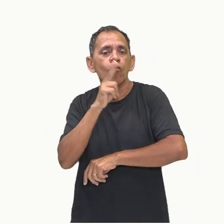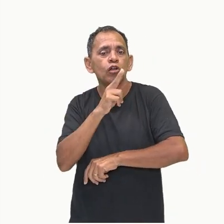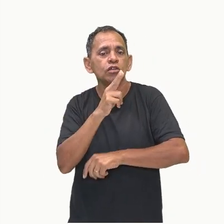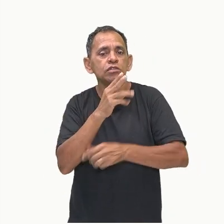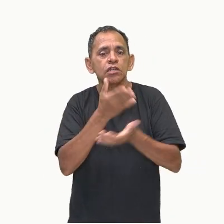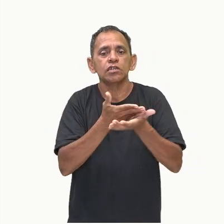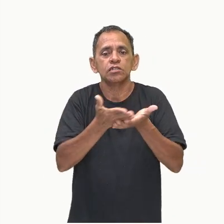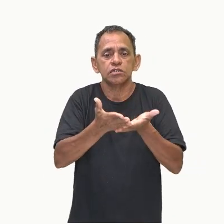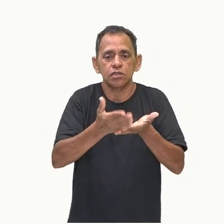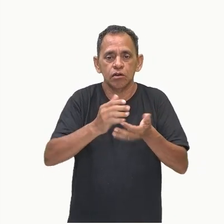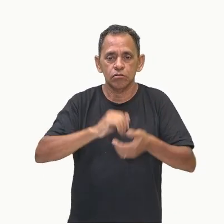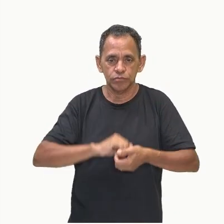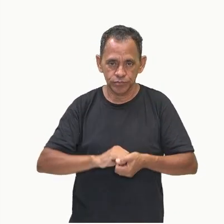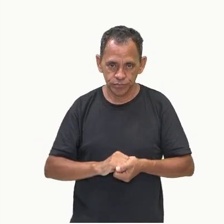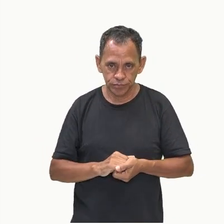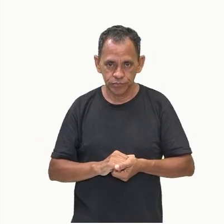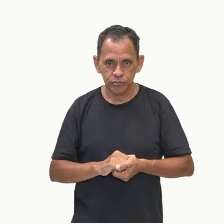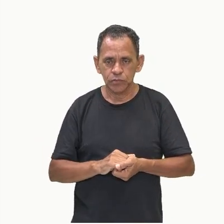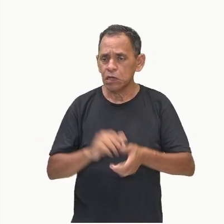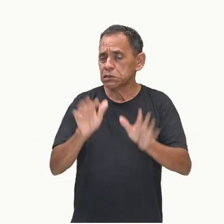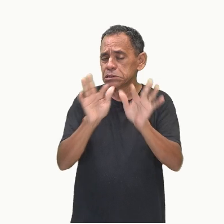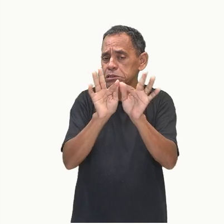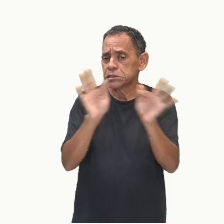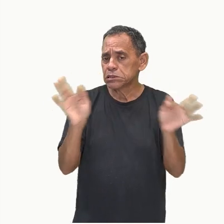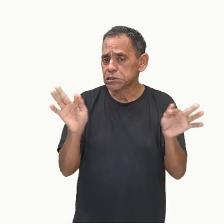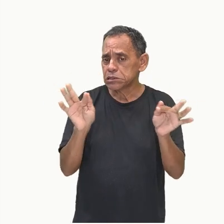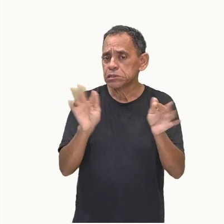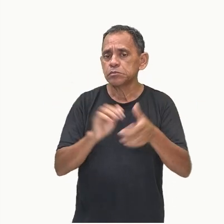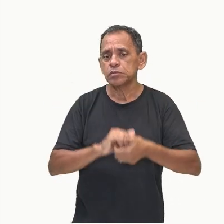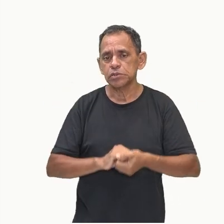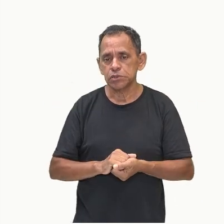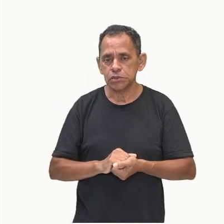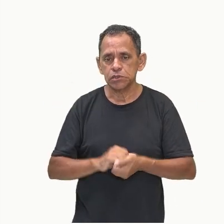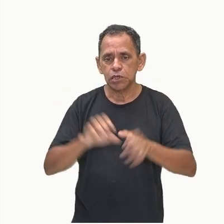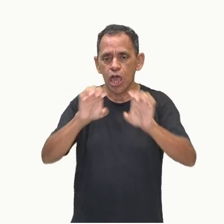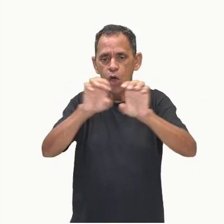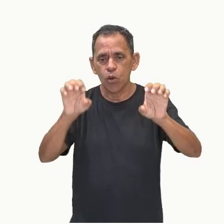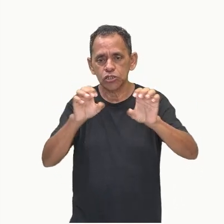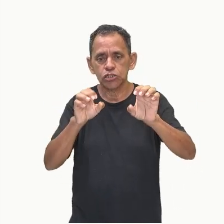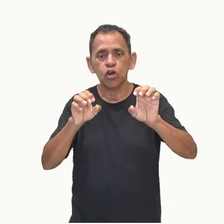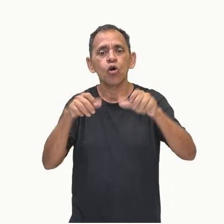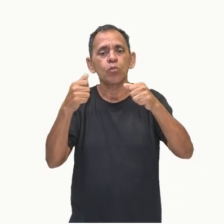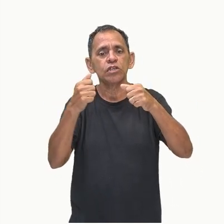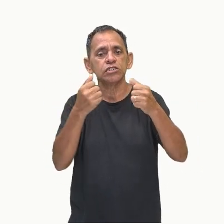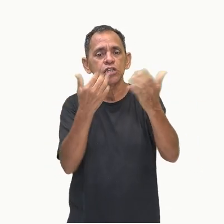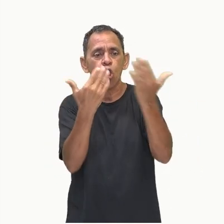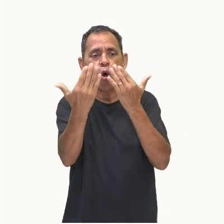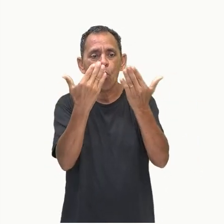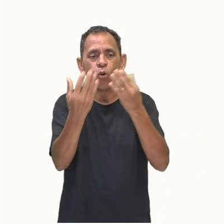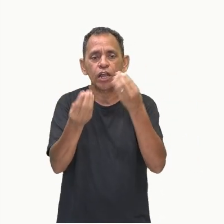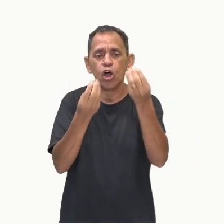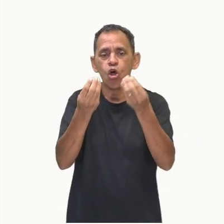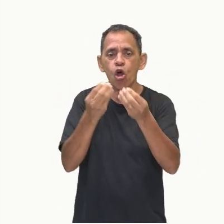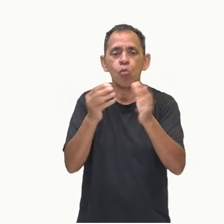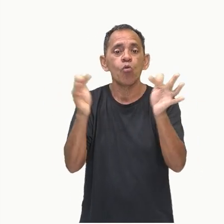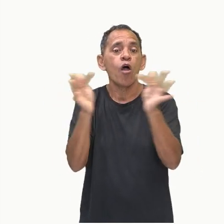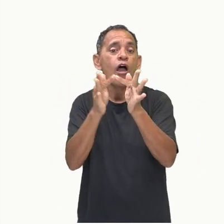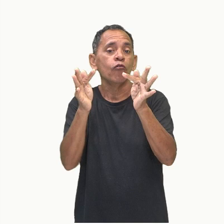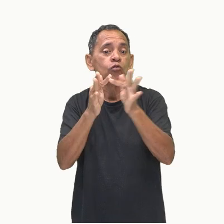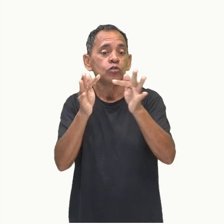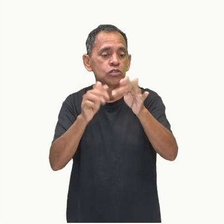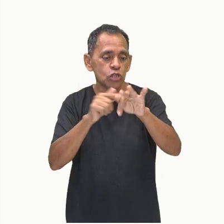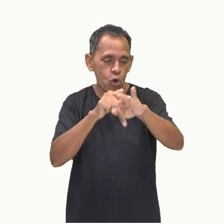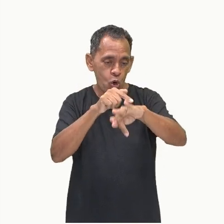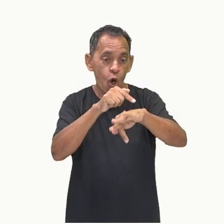movimento gente muito simples compara essa equação com a função horária da